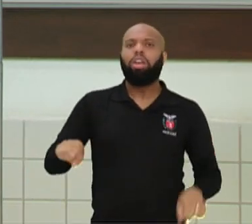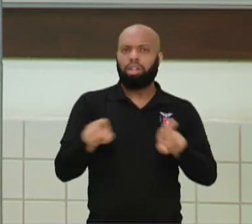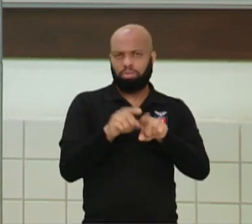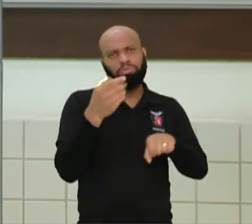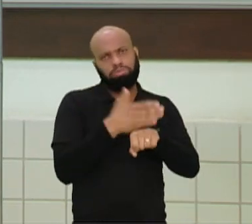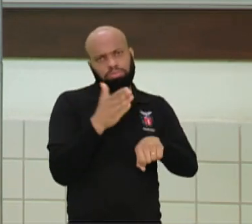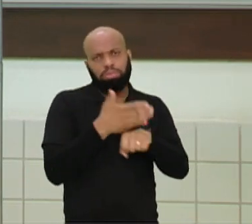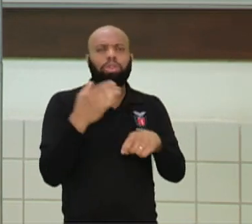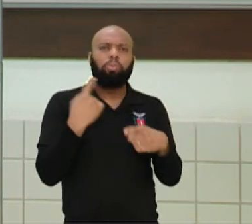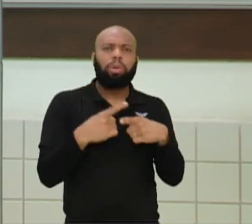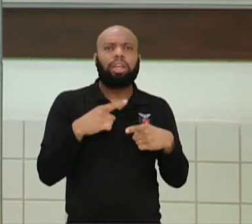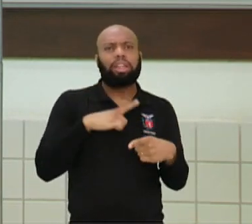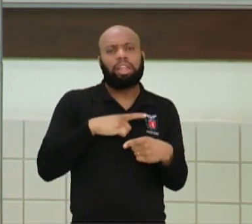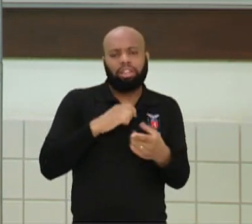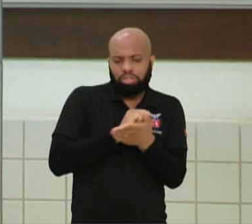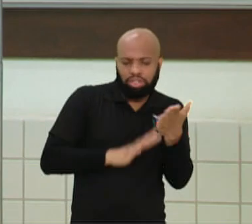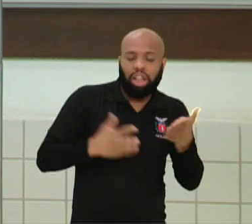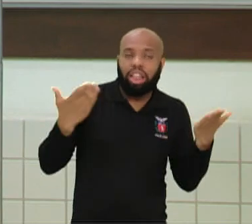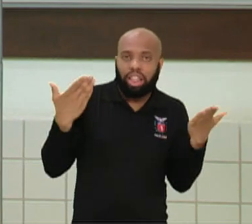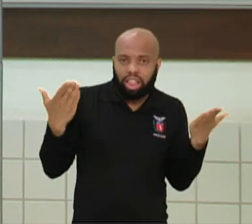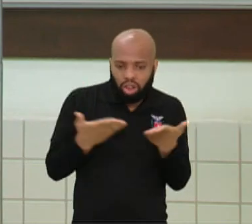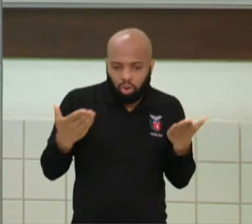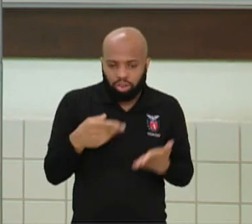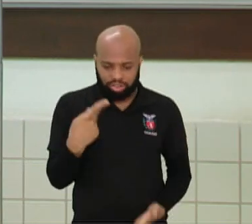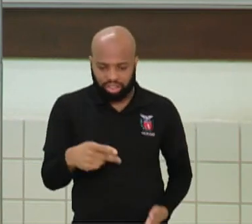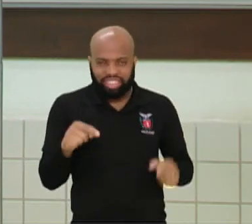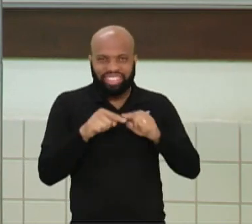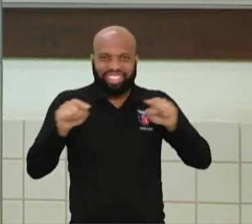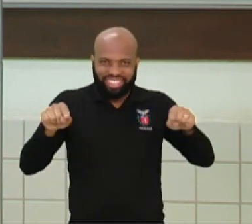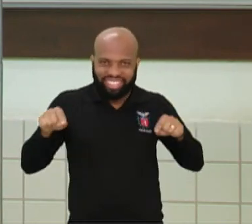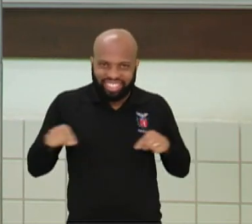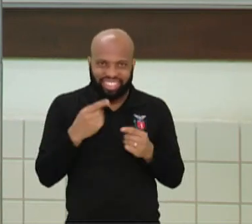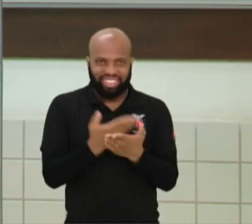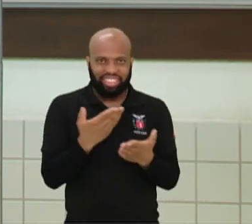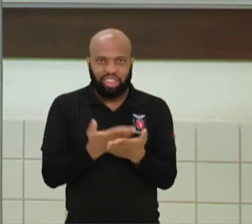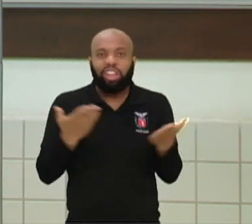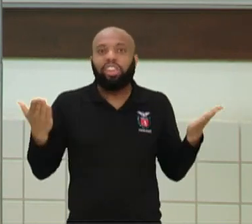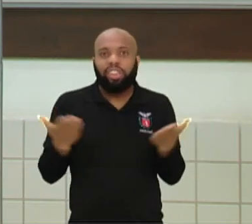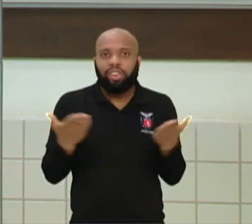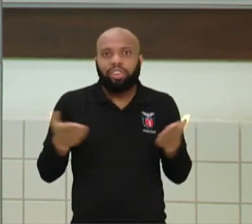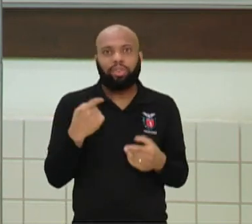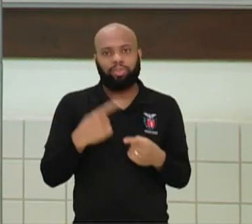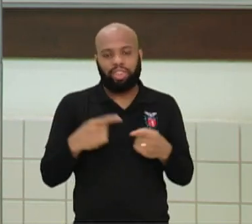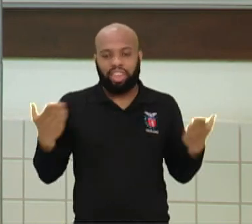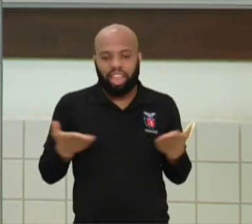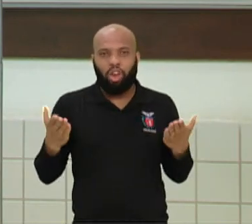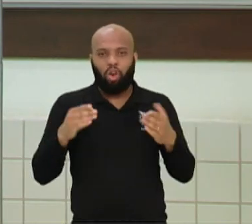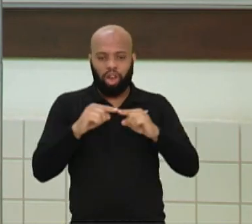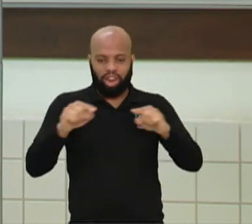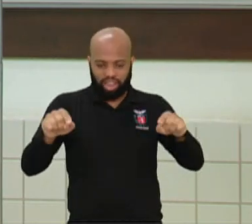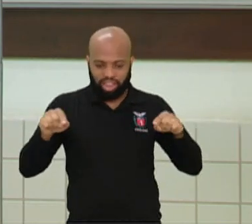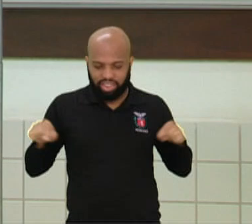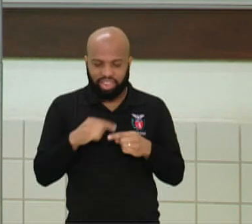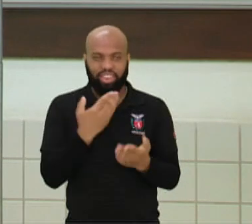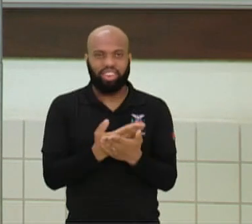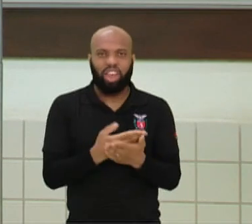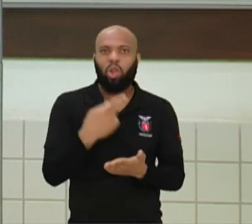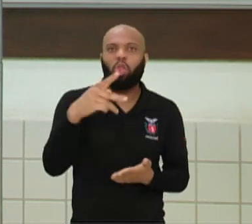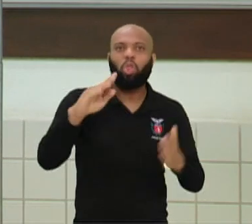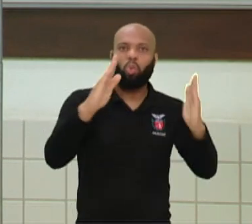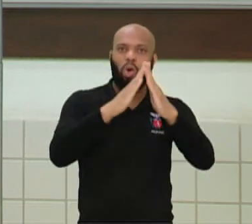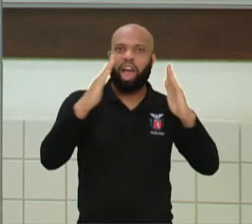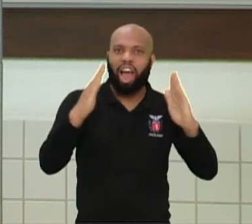da sala, da nossa aula aqui, né? Eu falo sala de aula, mas é da nossa aula. Agora a sala de aula é o teu sofá,